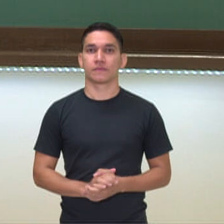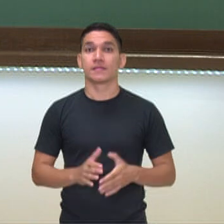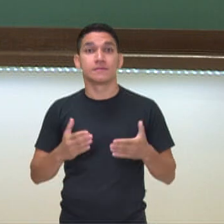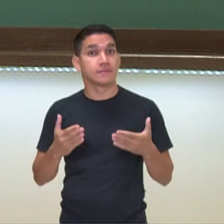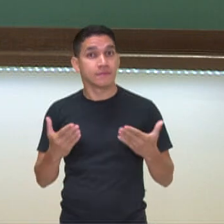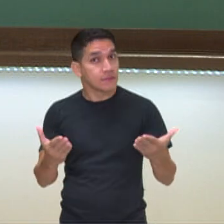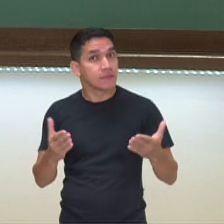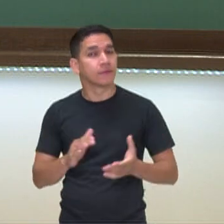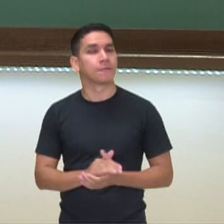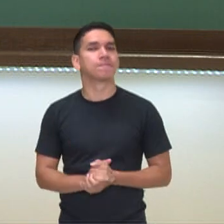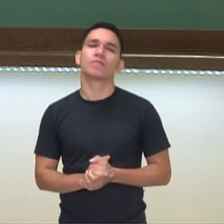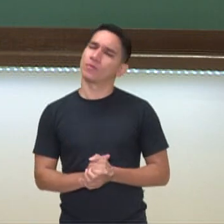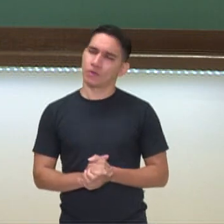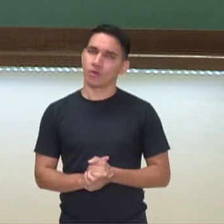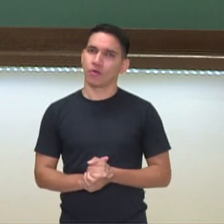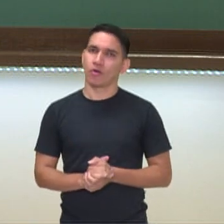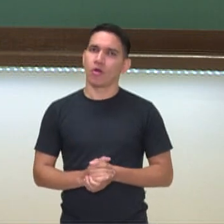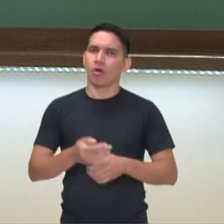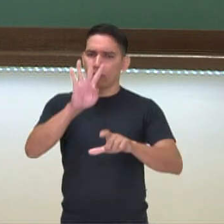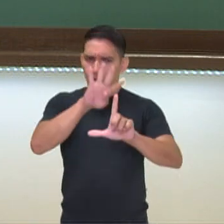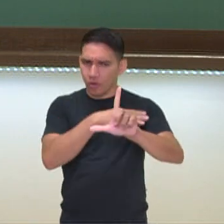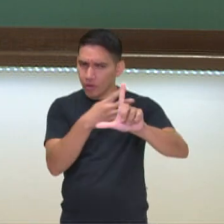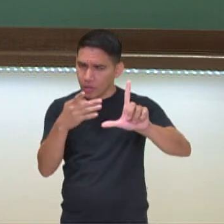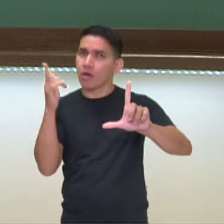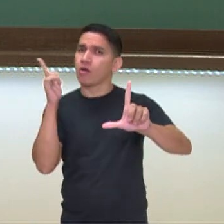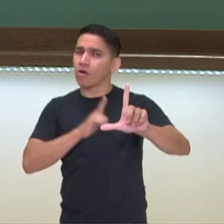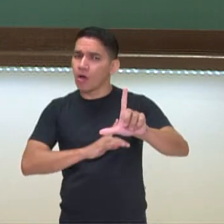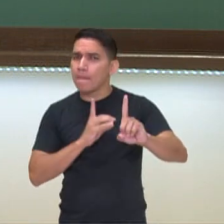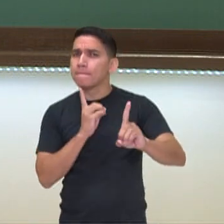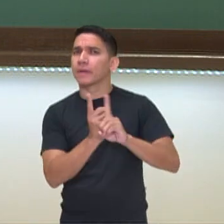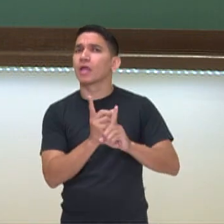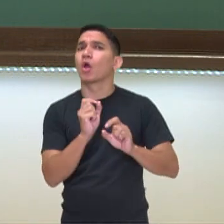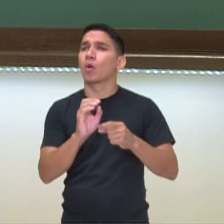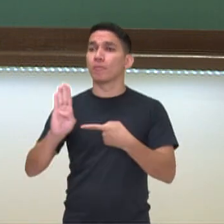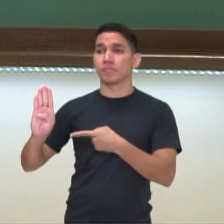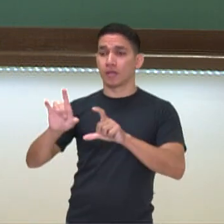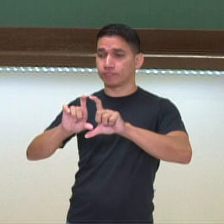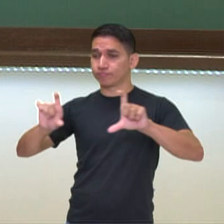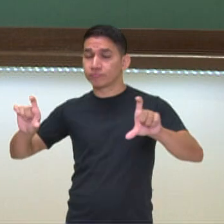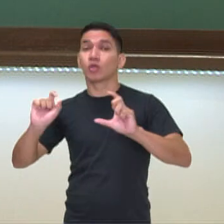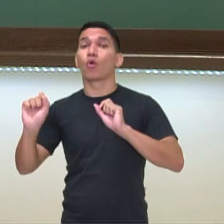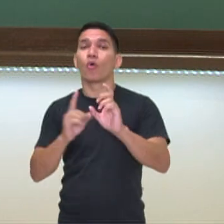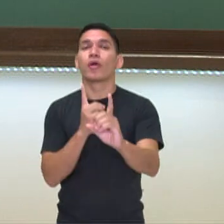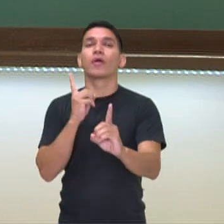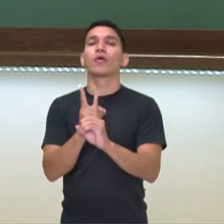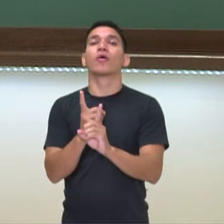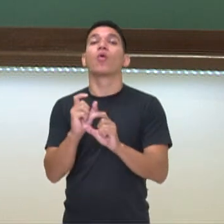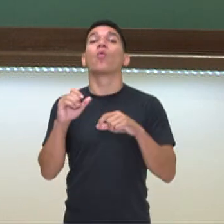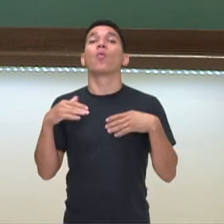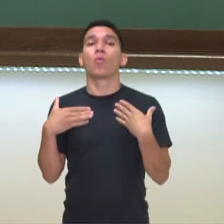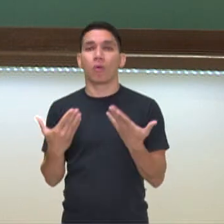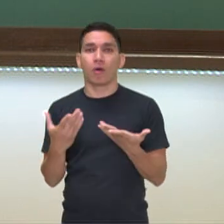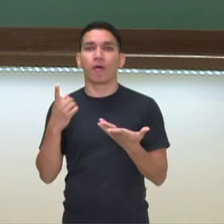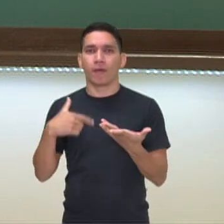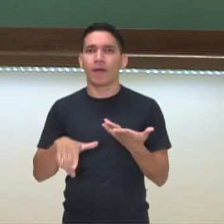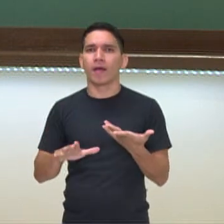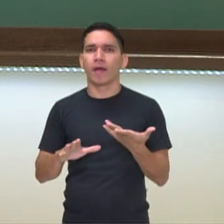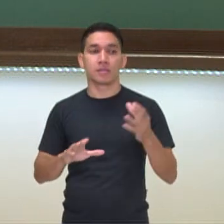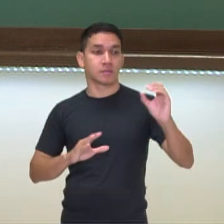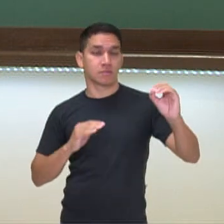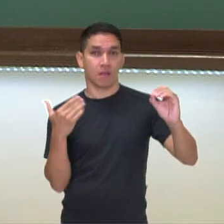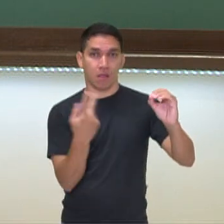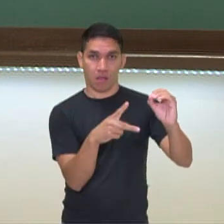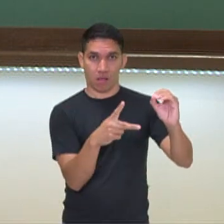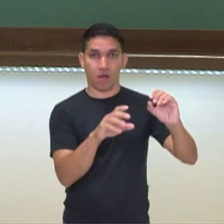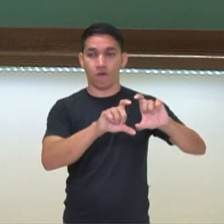Então, galera, no gráfico nós conseguimos encontrar o coeficiente linear, nós conseguimos encontrar o zero da